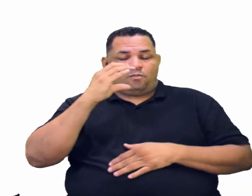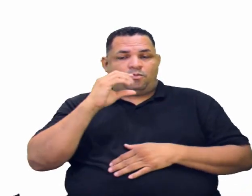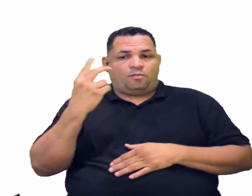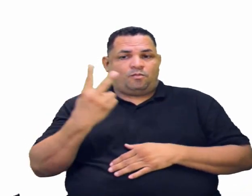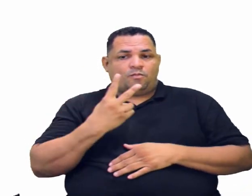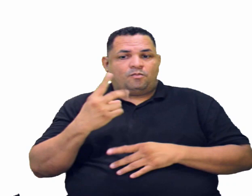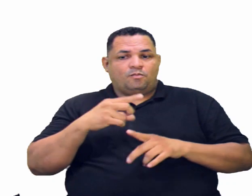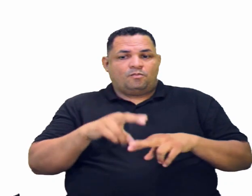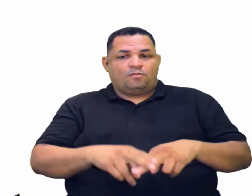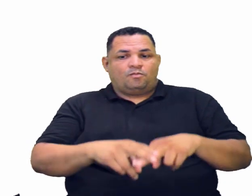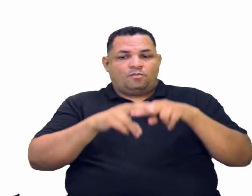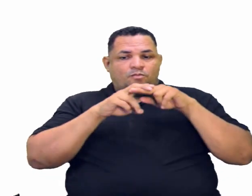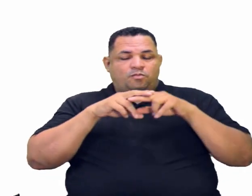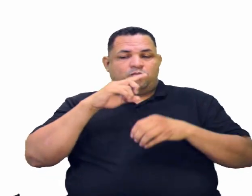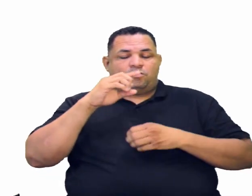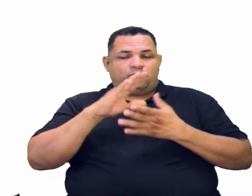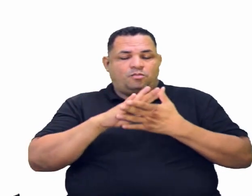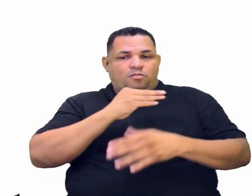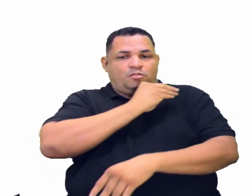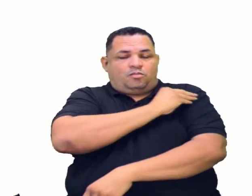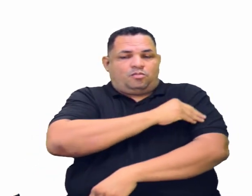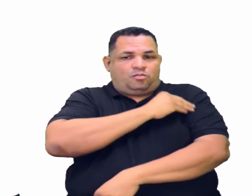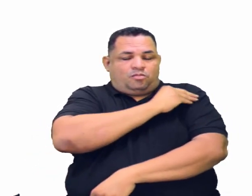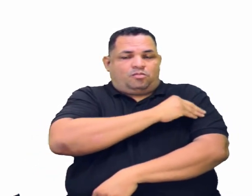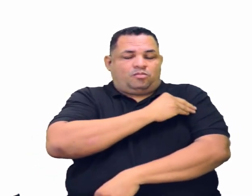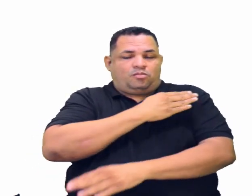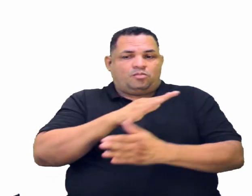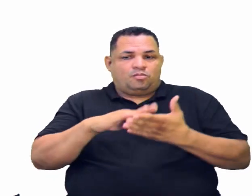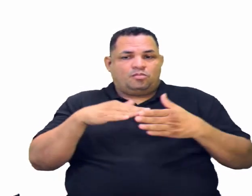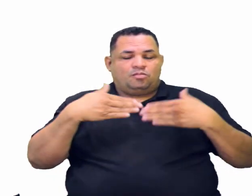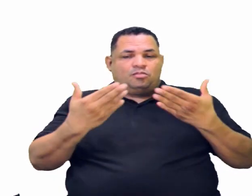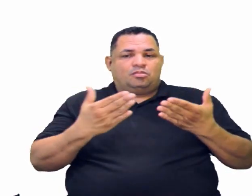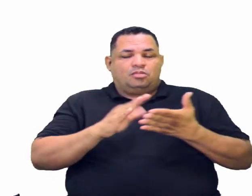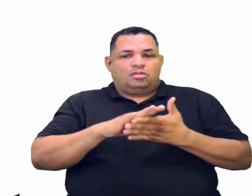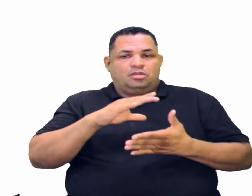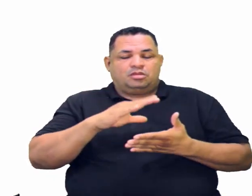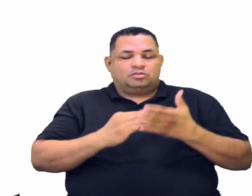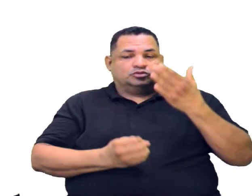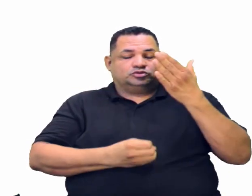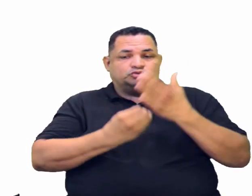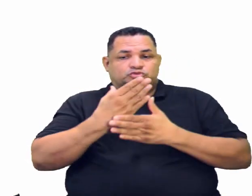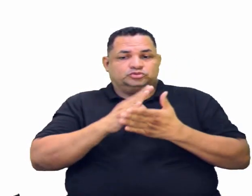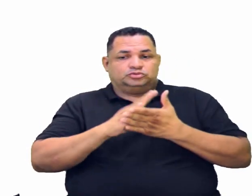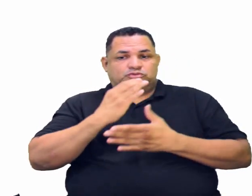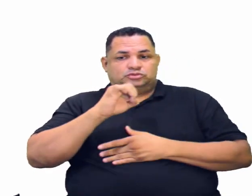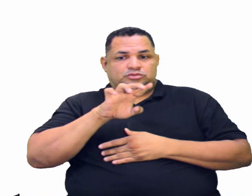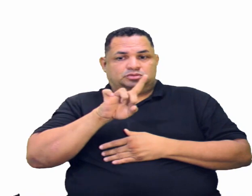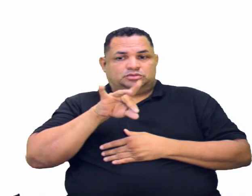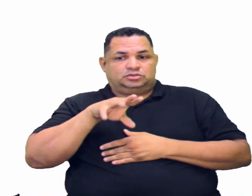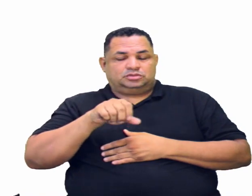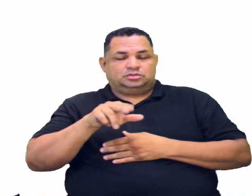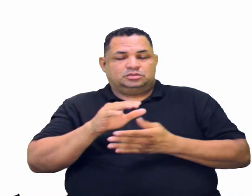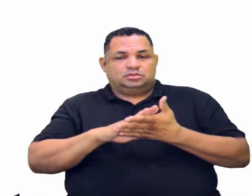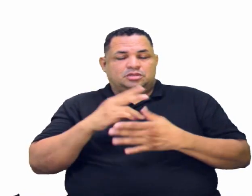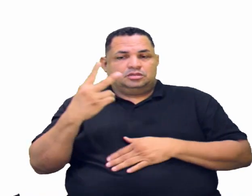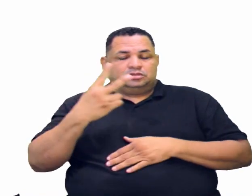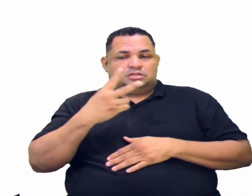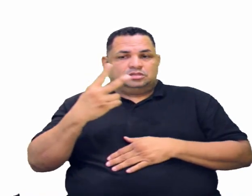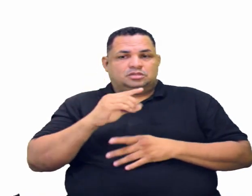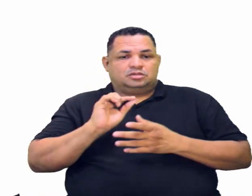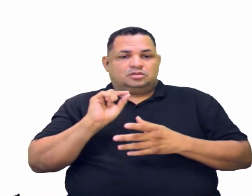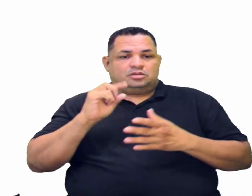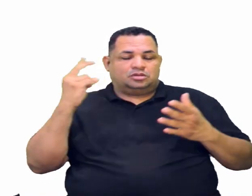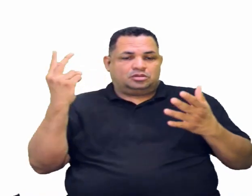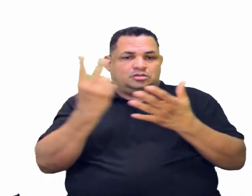secundário. Por isso que os álcools formados a partir de cetonas são álcools secundários. Olha o que